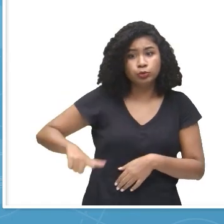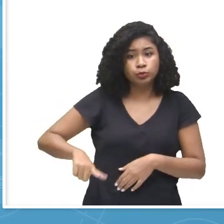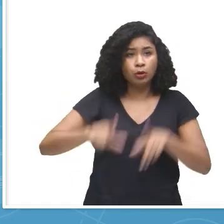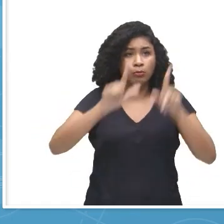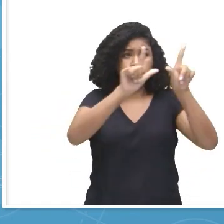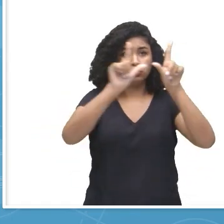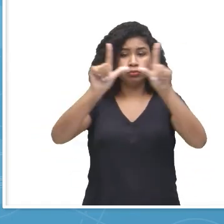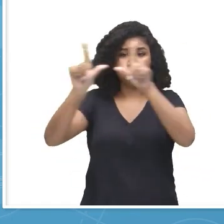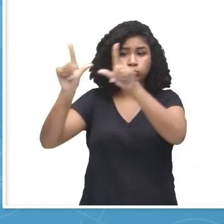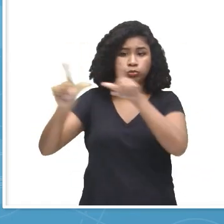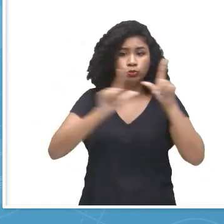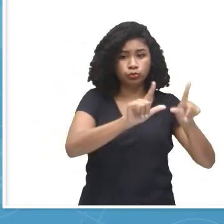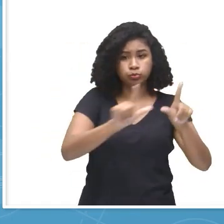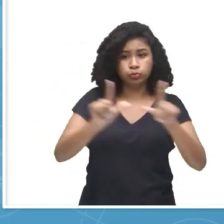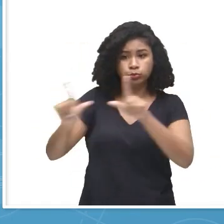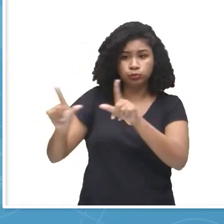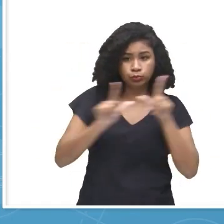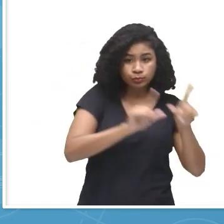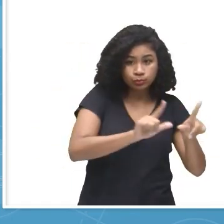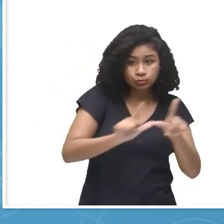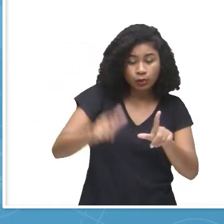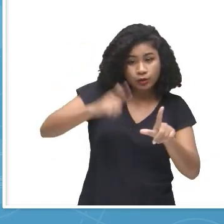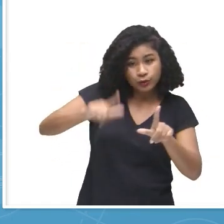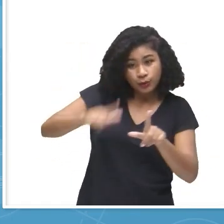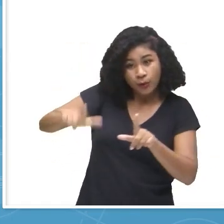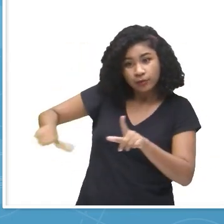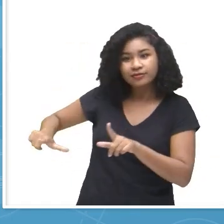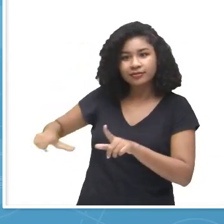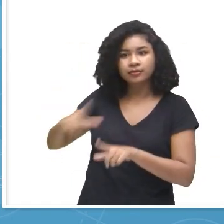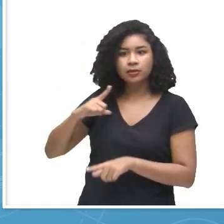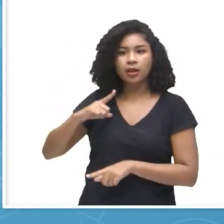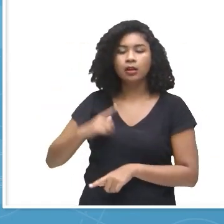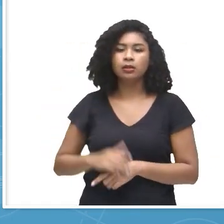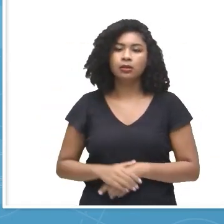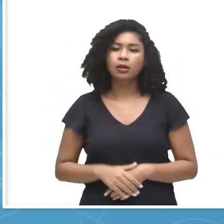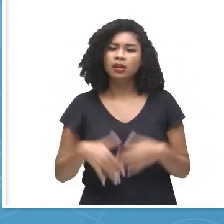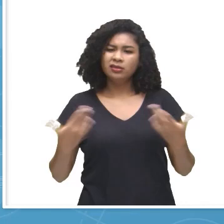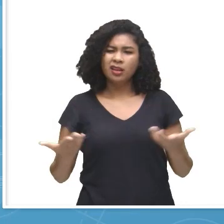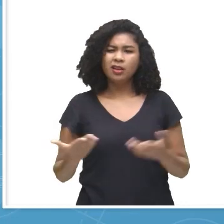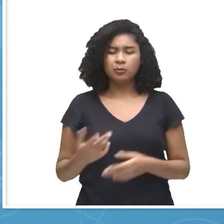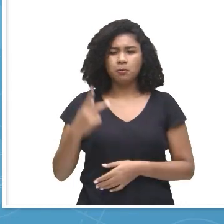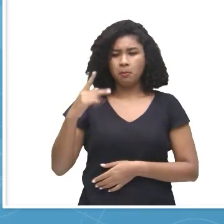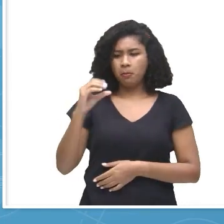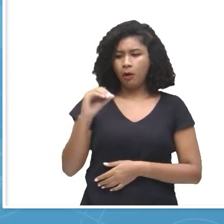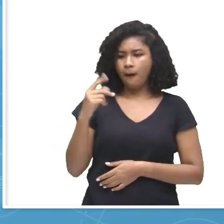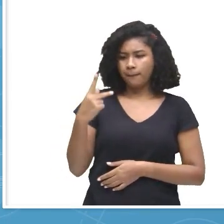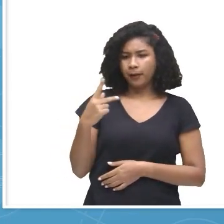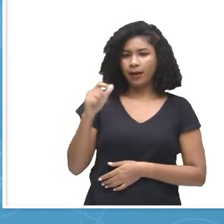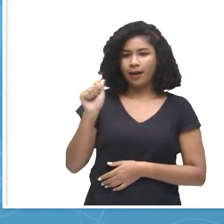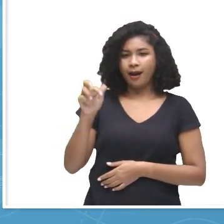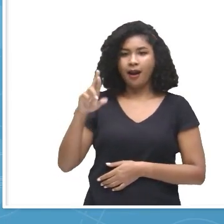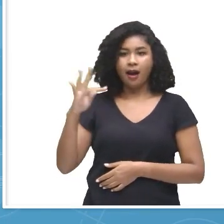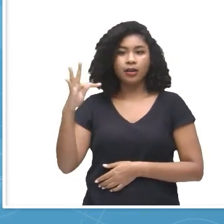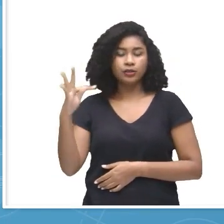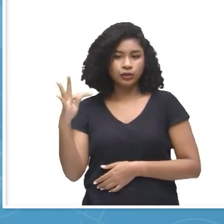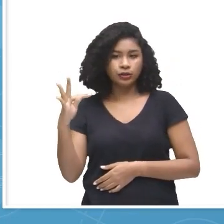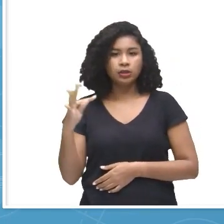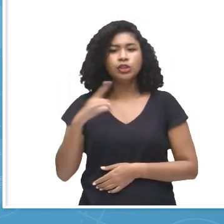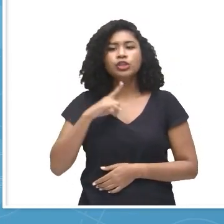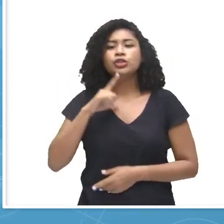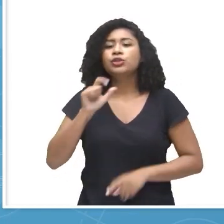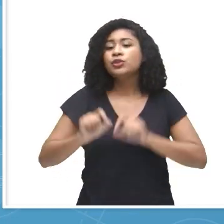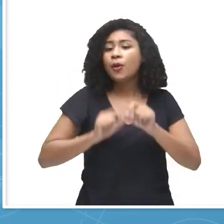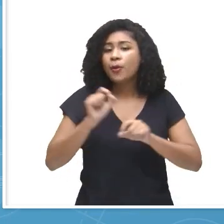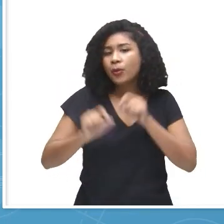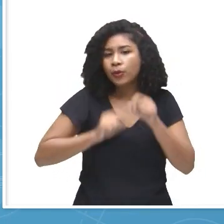vezes uma crítica ao consumismo da época, eram as propagandas, né? Era muita propaganda. Então, o pop art vinha também